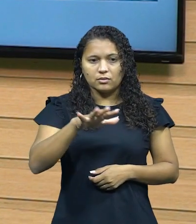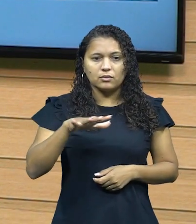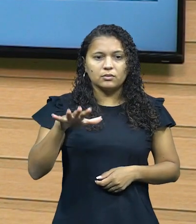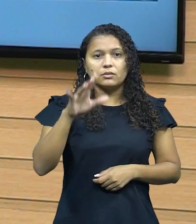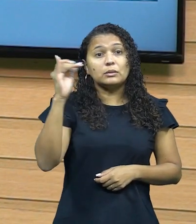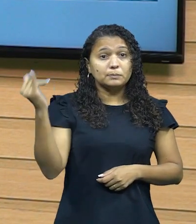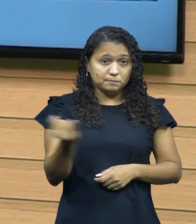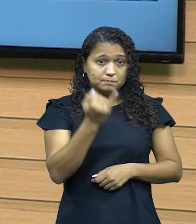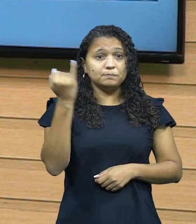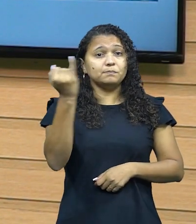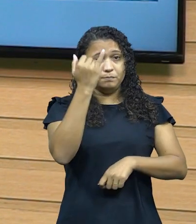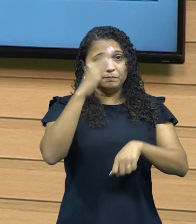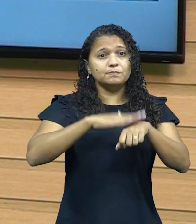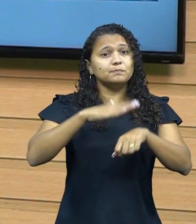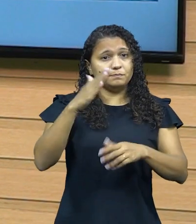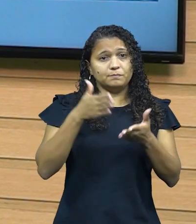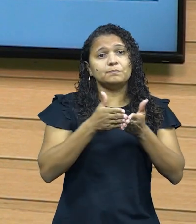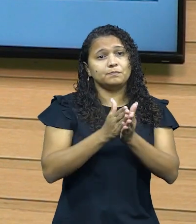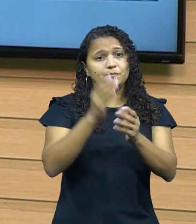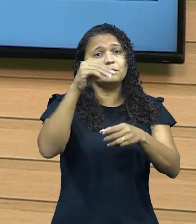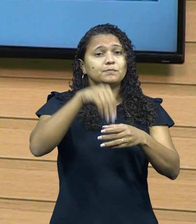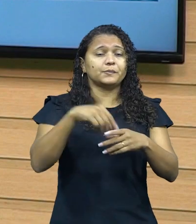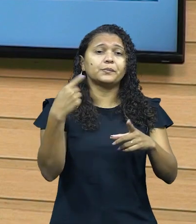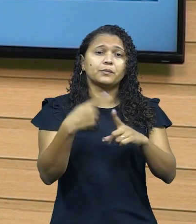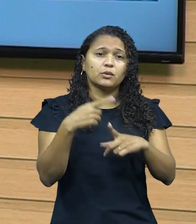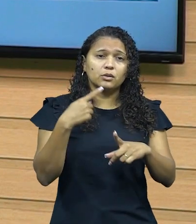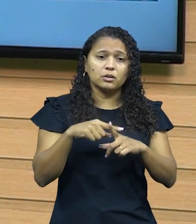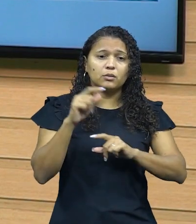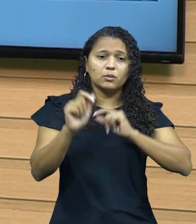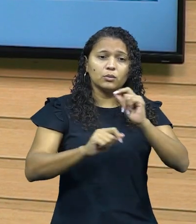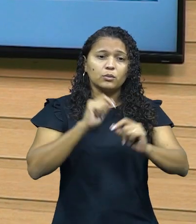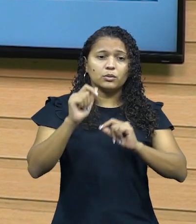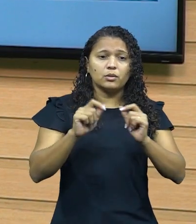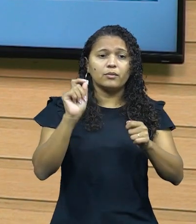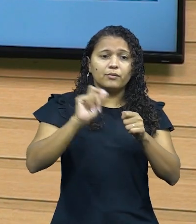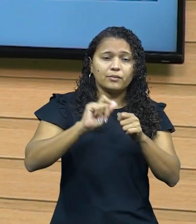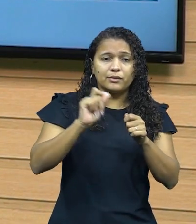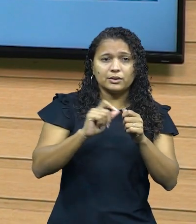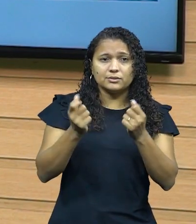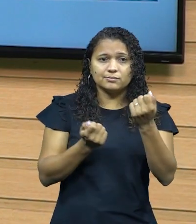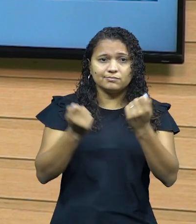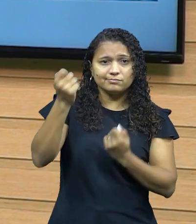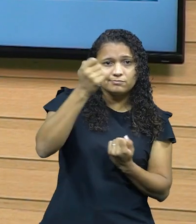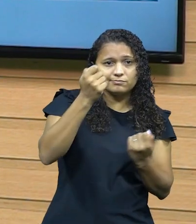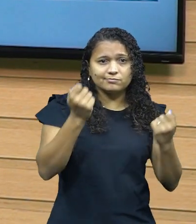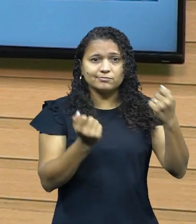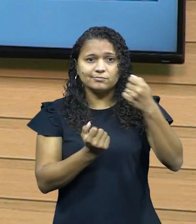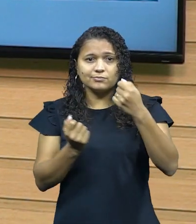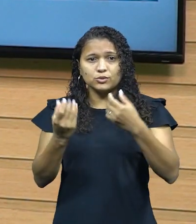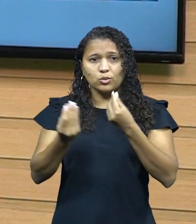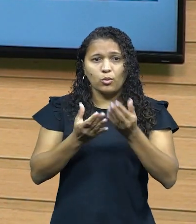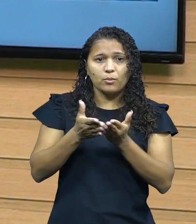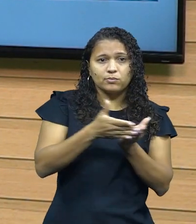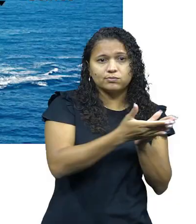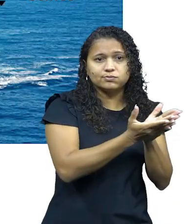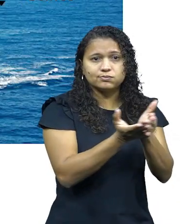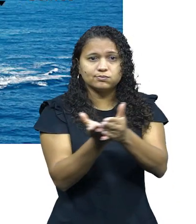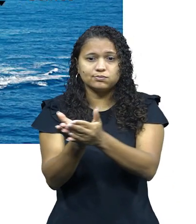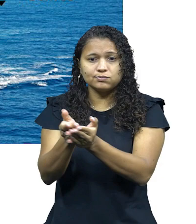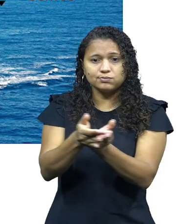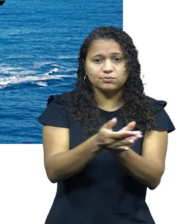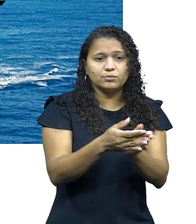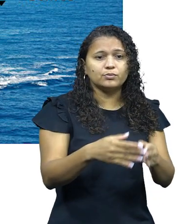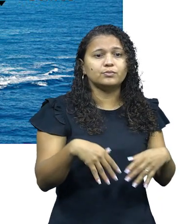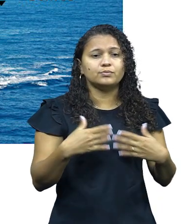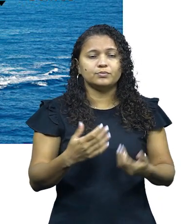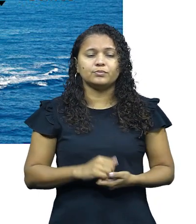um dos ambientes mais importantes do navio nessa questão de fazer as manobras dessa embarcação.